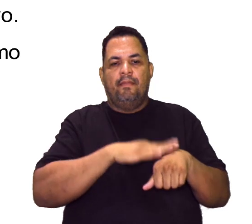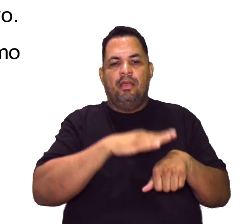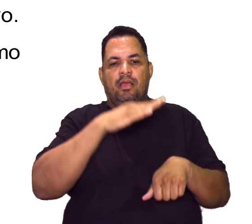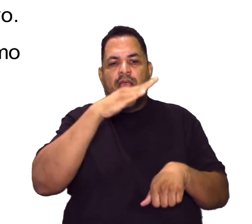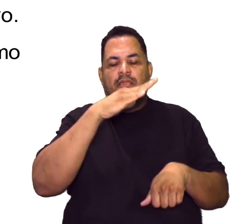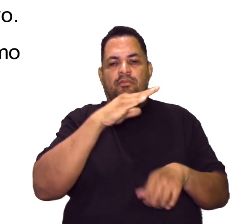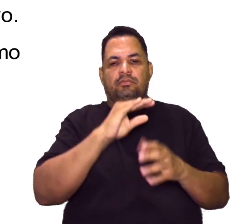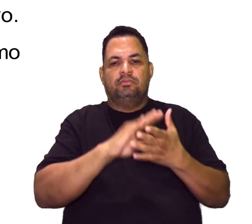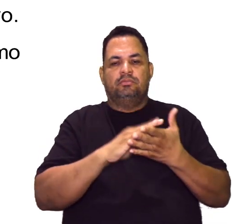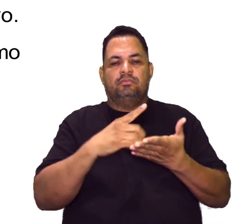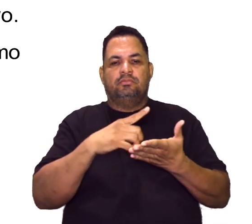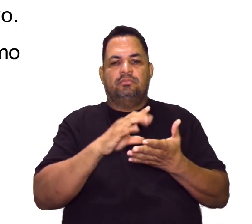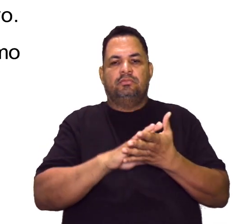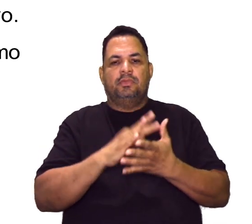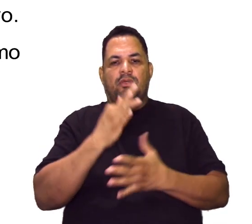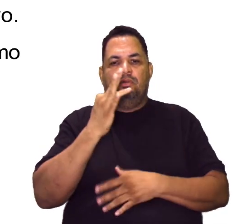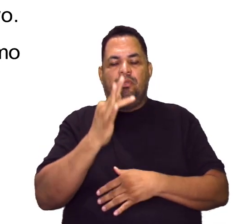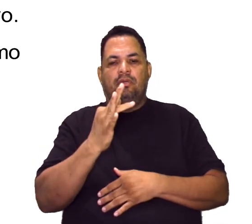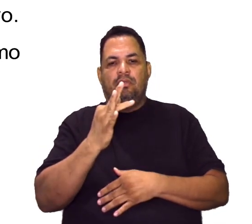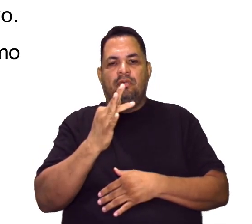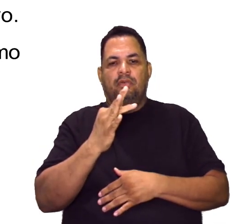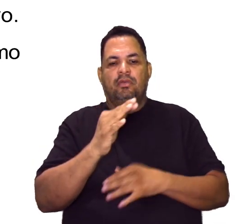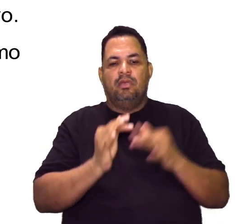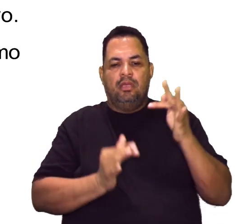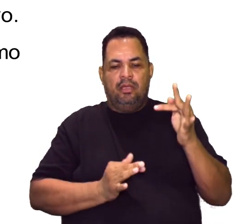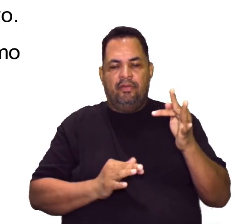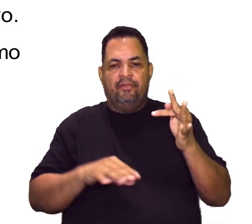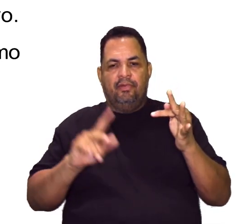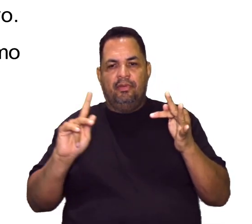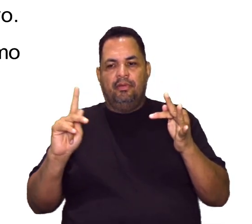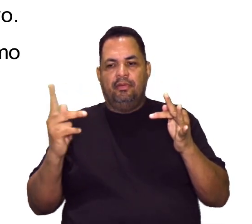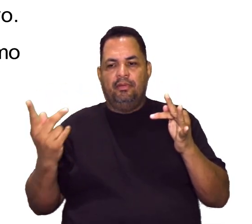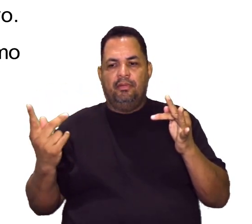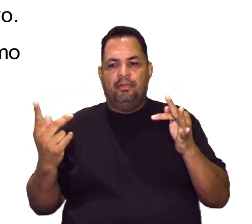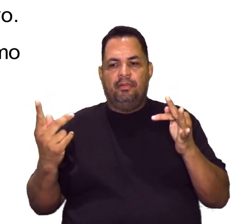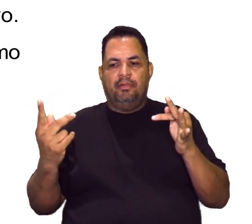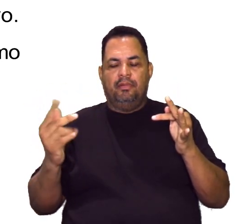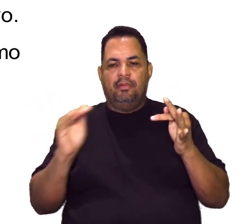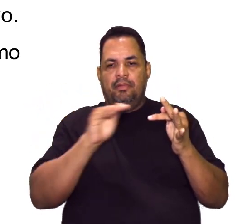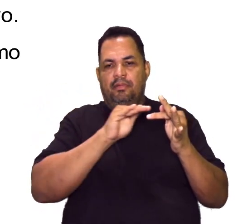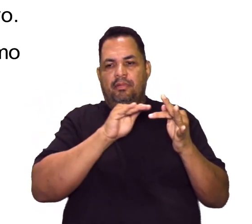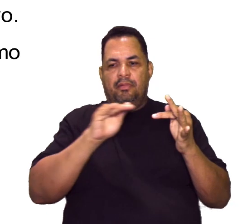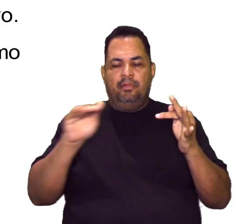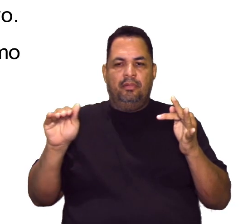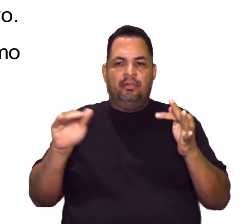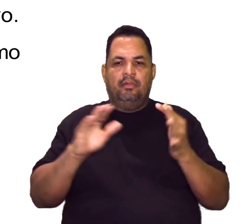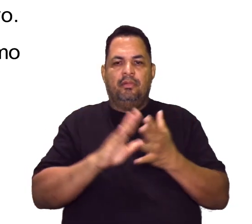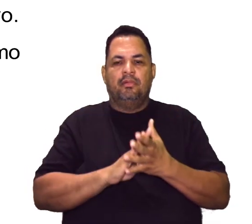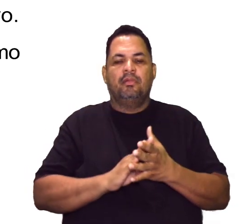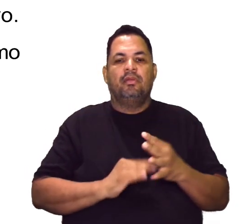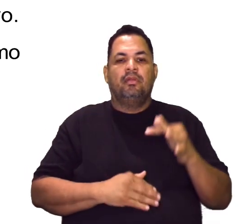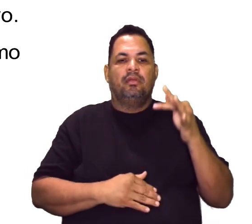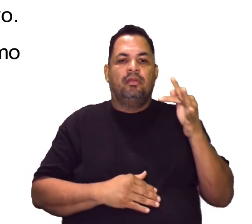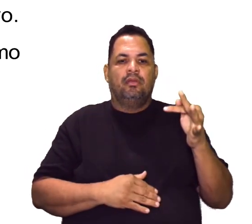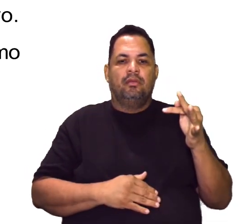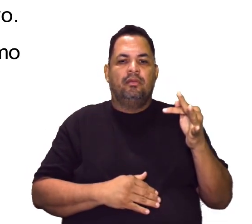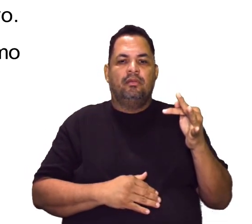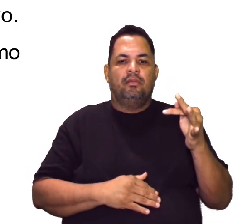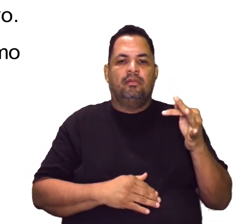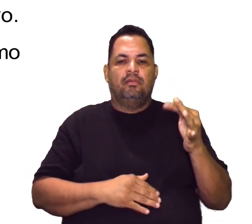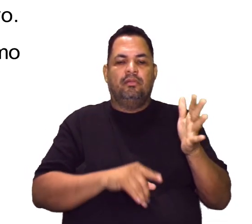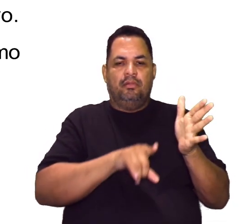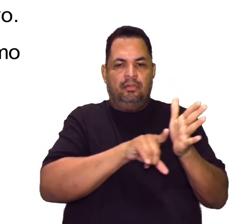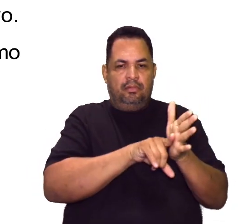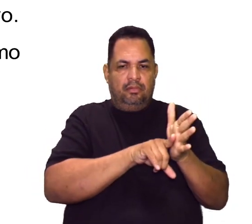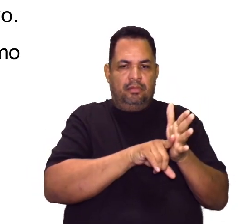né? Nós tínhamos o flúor e o hidrogênio no final. Portanto, o mais eletronegativo era o